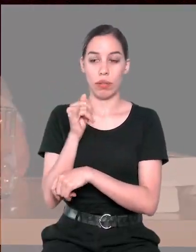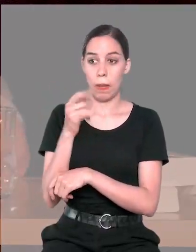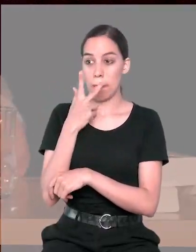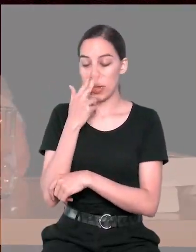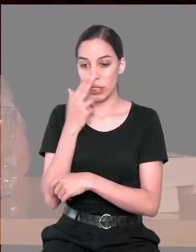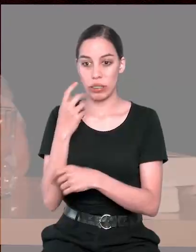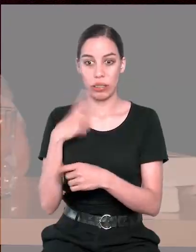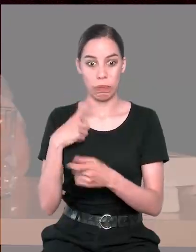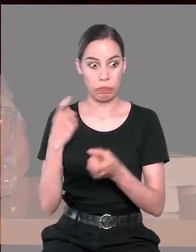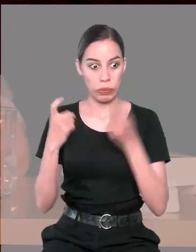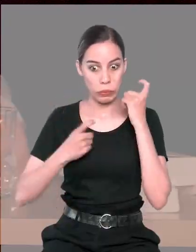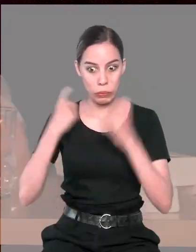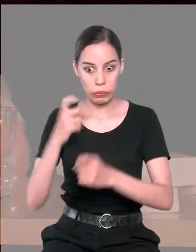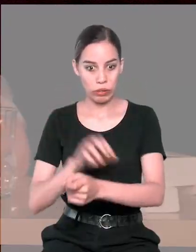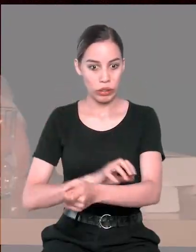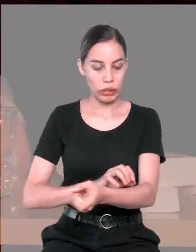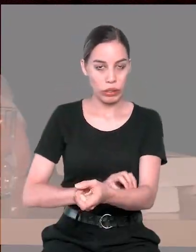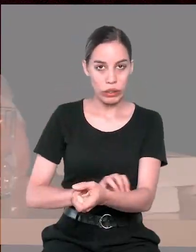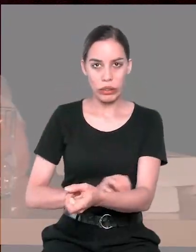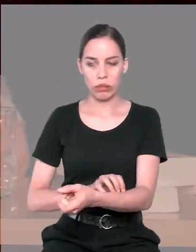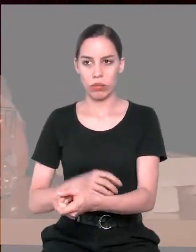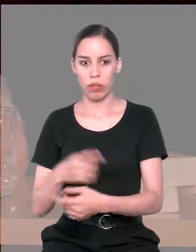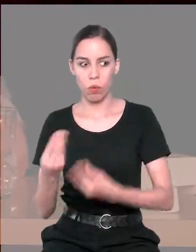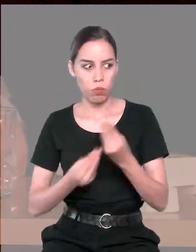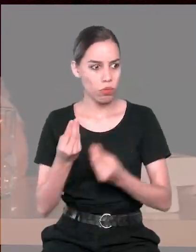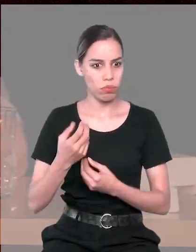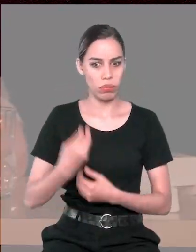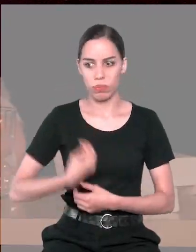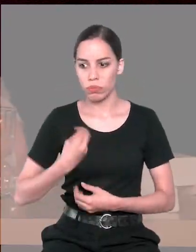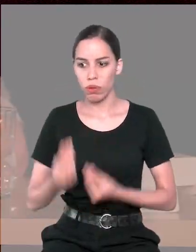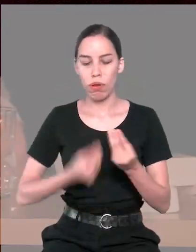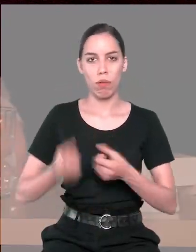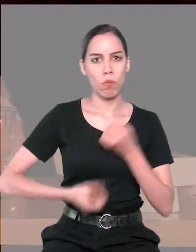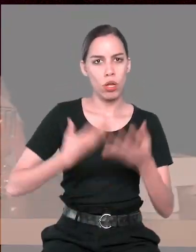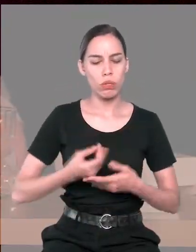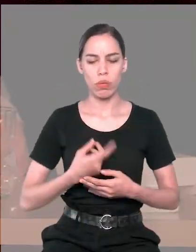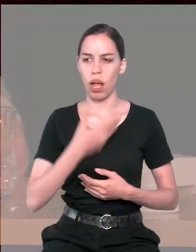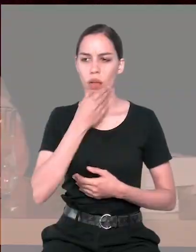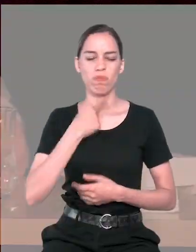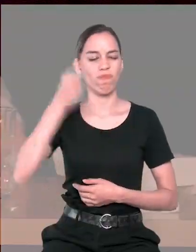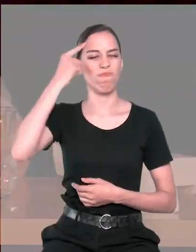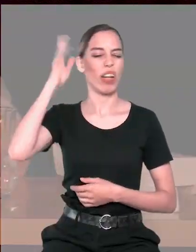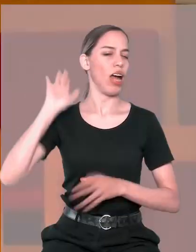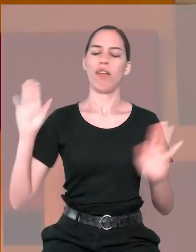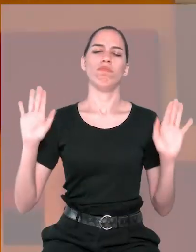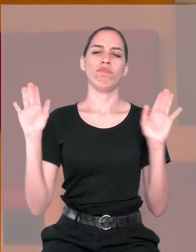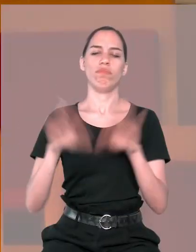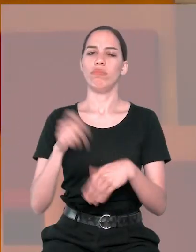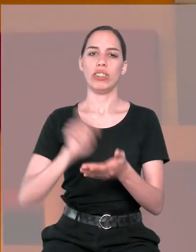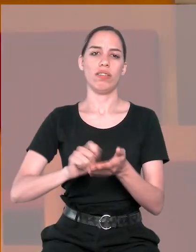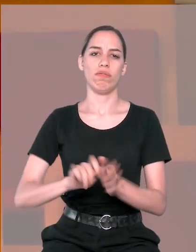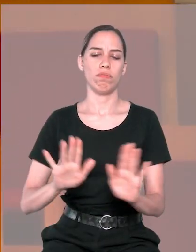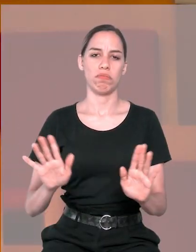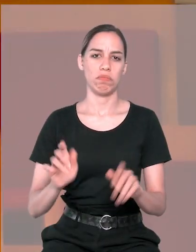de nervo, uma espécie de crise do sentido da vida, do sentido da poesia, e ele toma a decisão de que ele não vai mais escrever poesia. Um